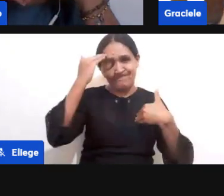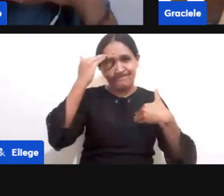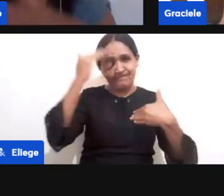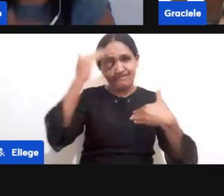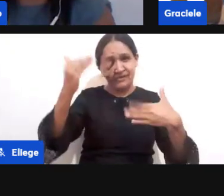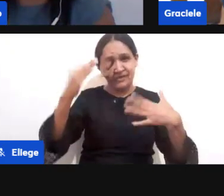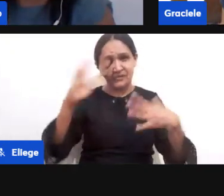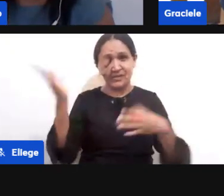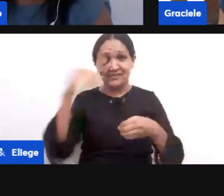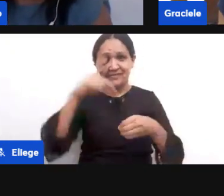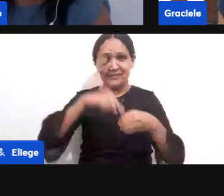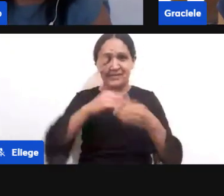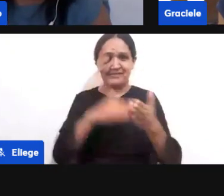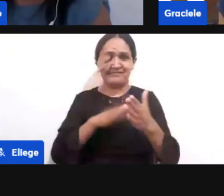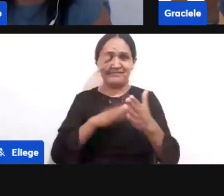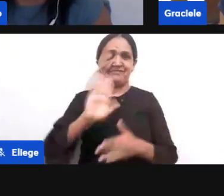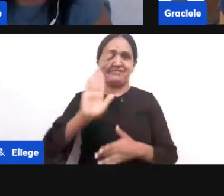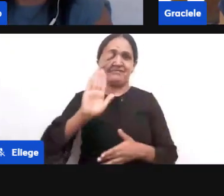mais.